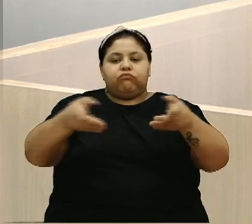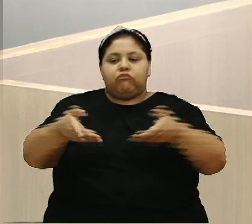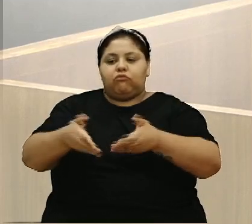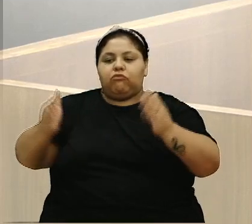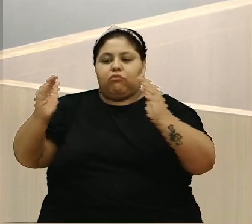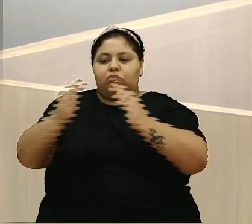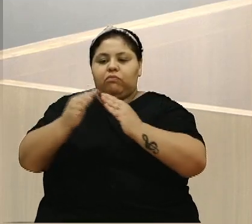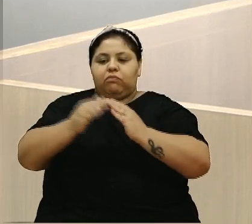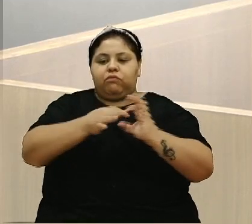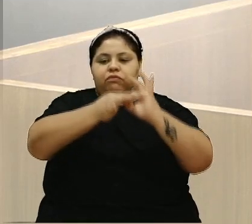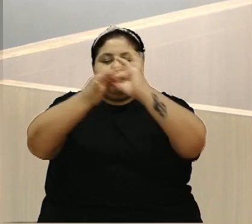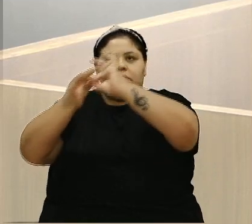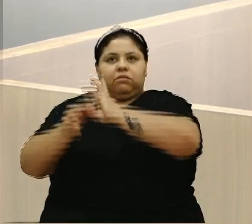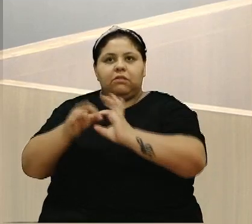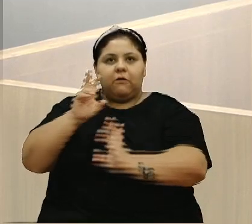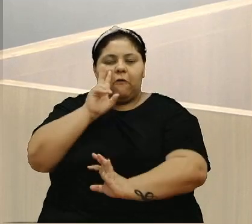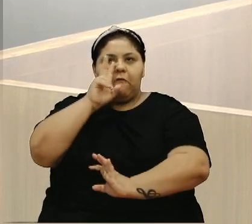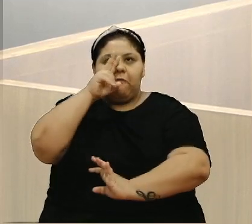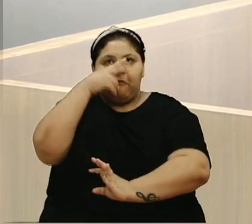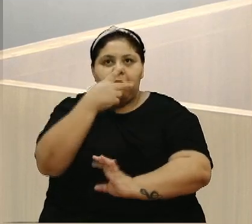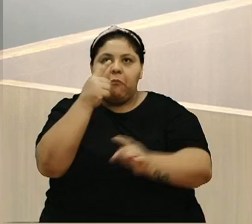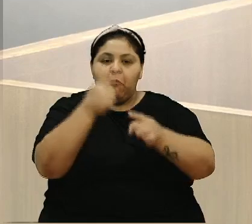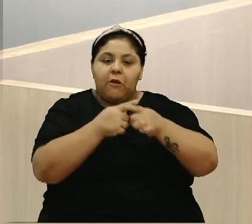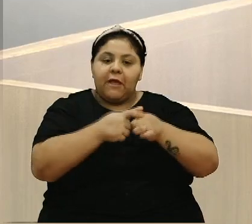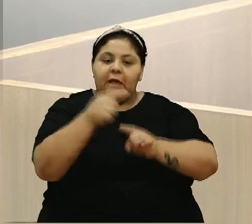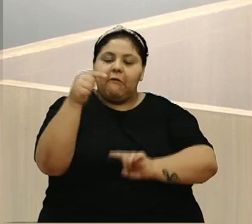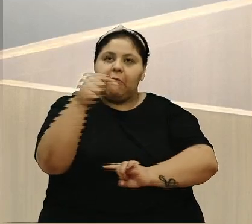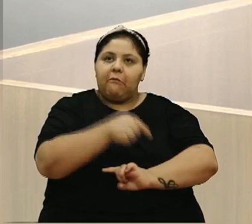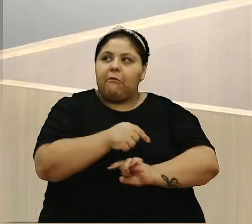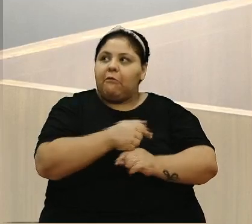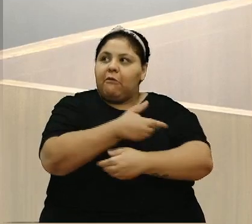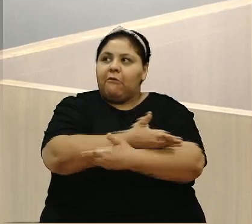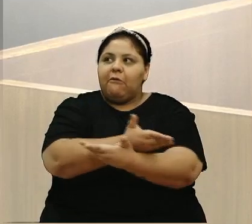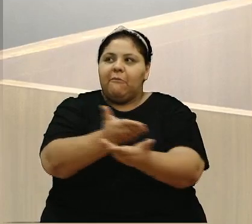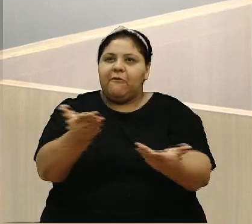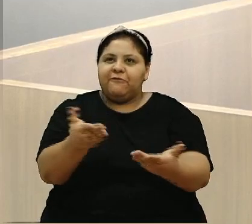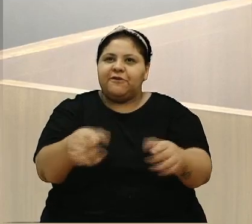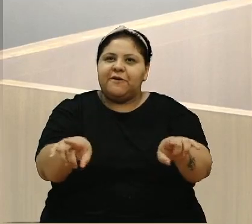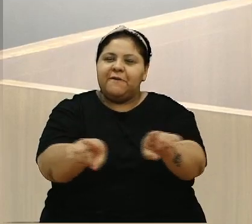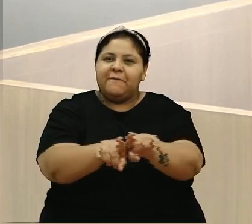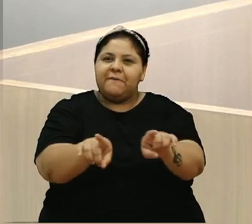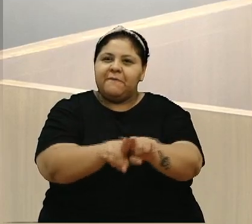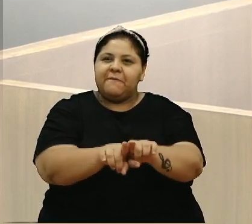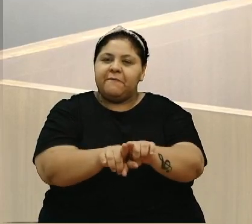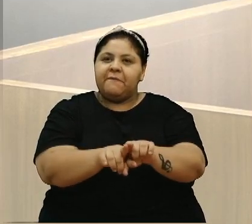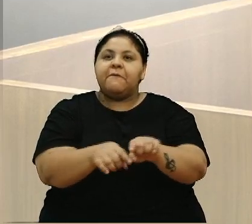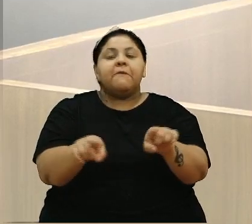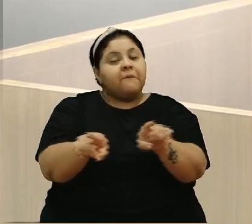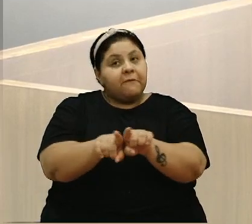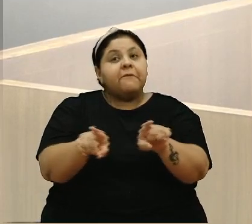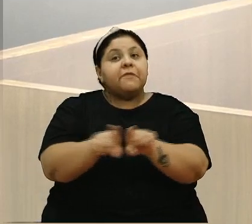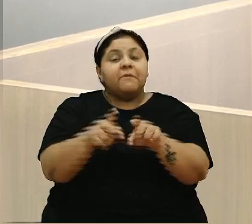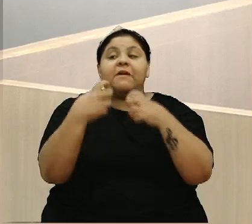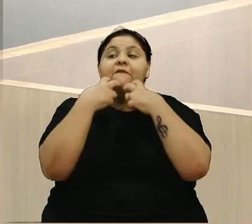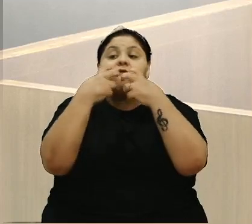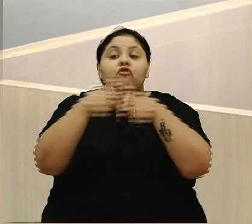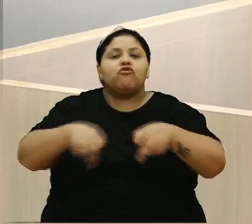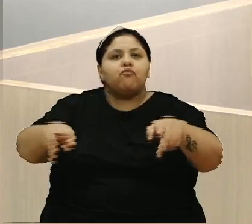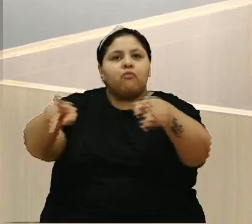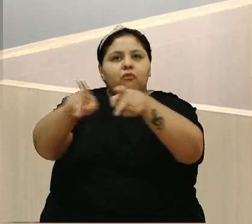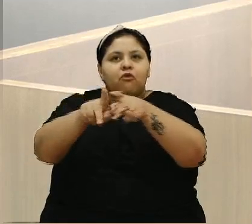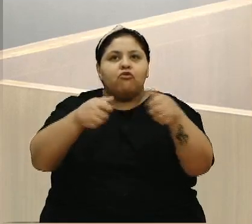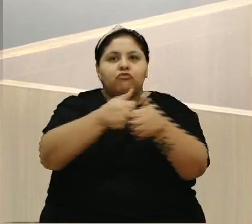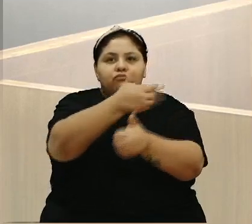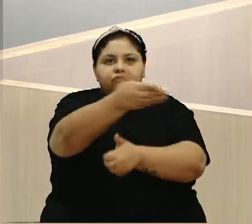uma ligação muito forte, porque aqui é o espaço onde o povo também tem a sua voz, através